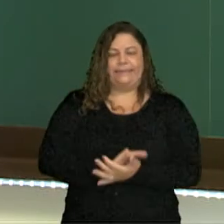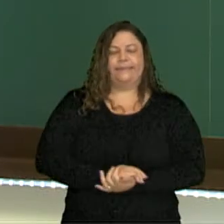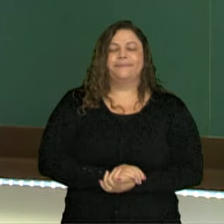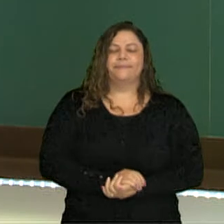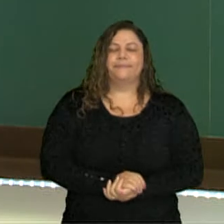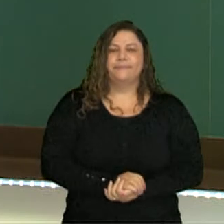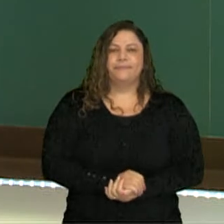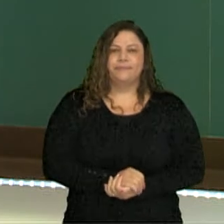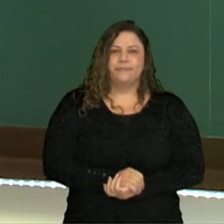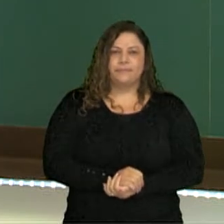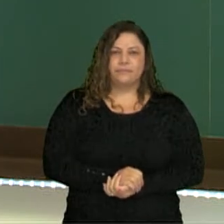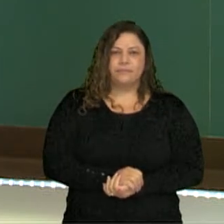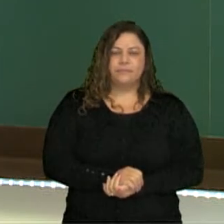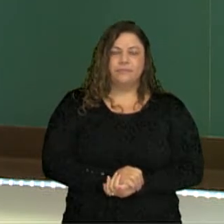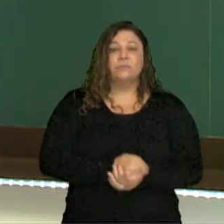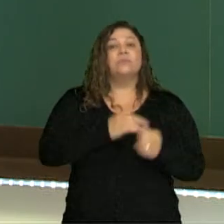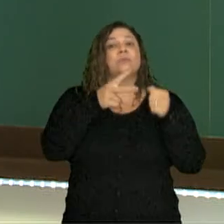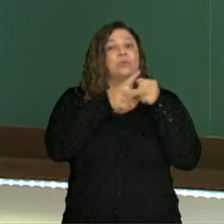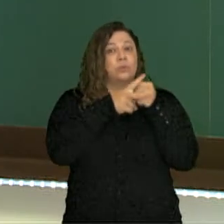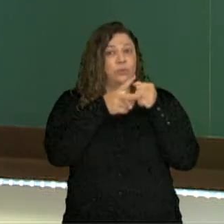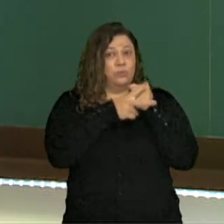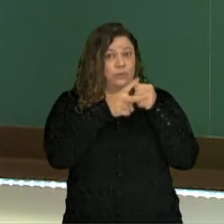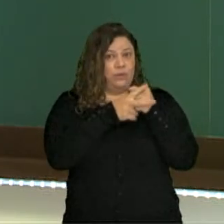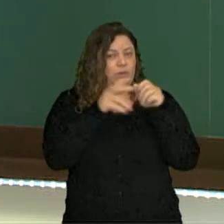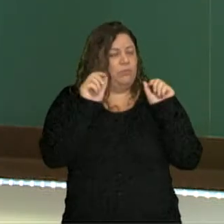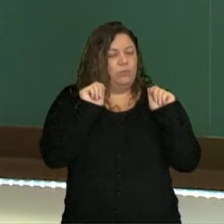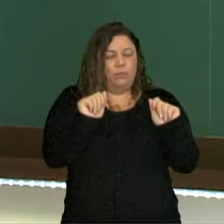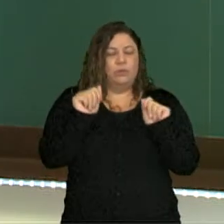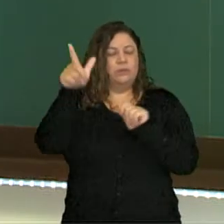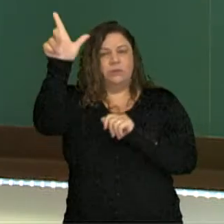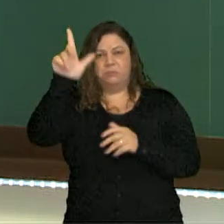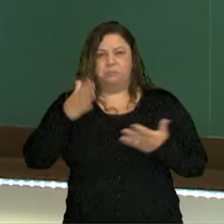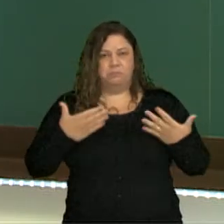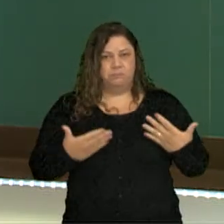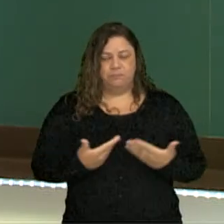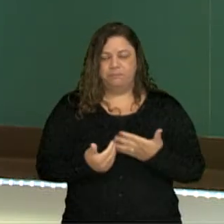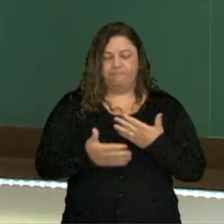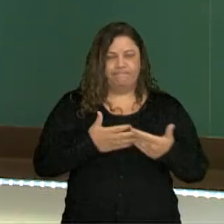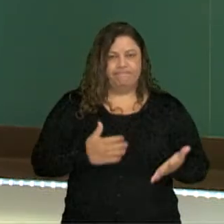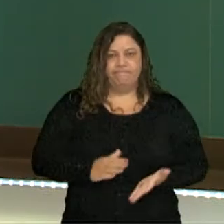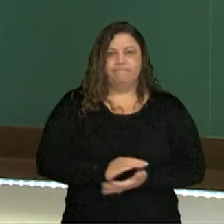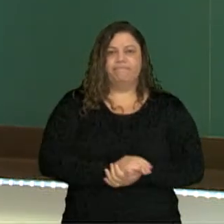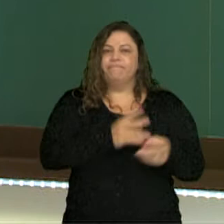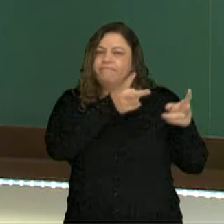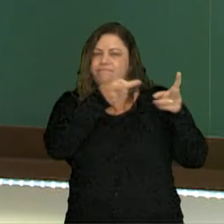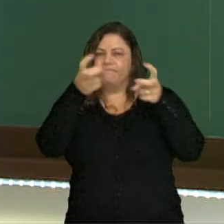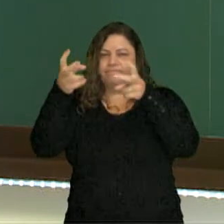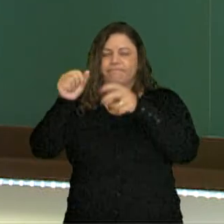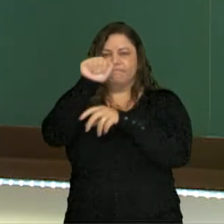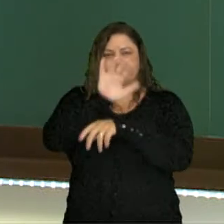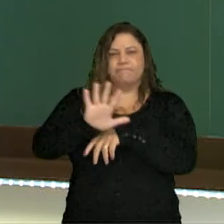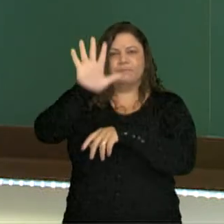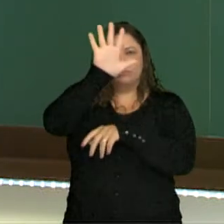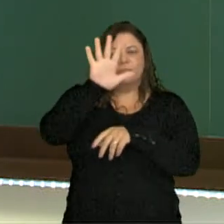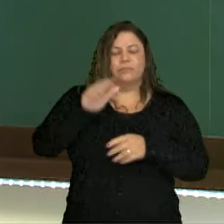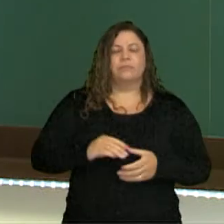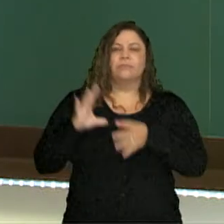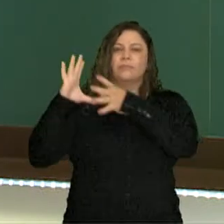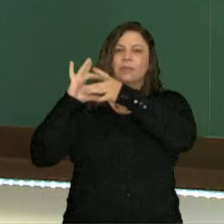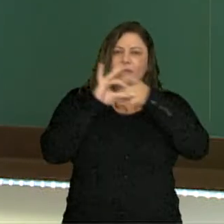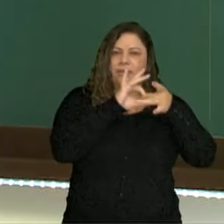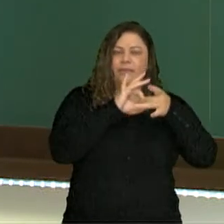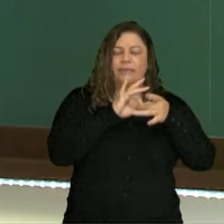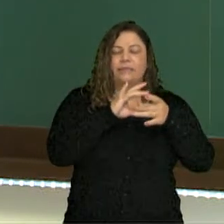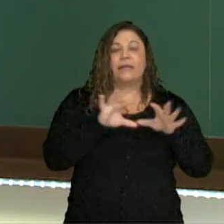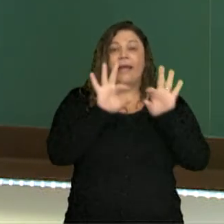negativo, com um dos verbos, ou pode ser outro, tá? Analisando aqui a imagem, para esse contexto. Essa frase ela tem que